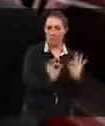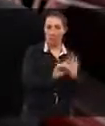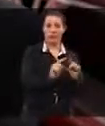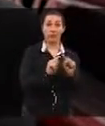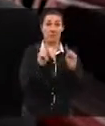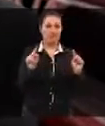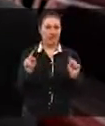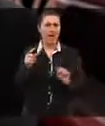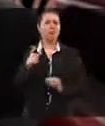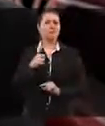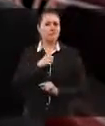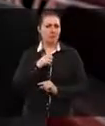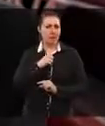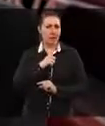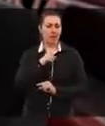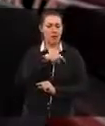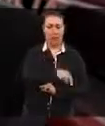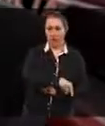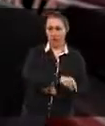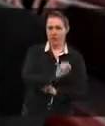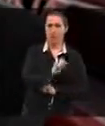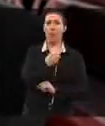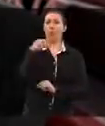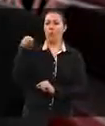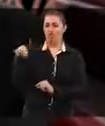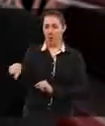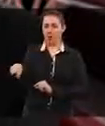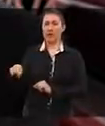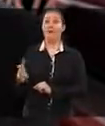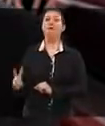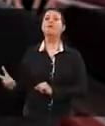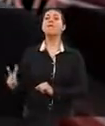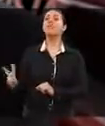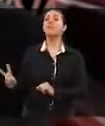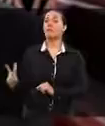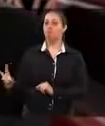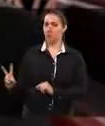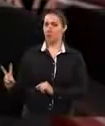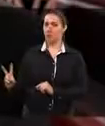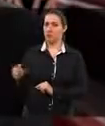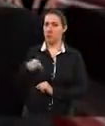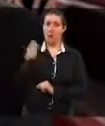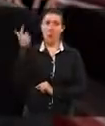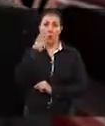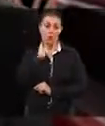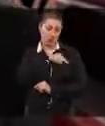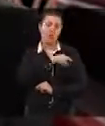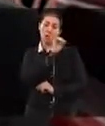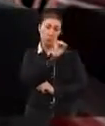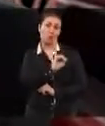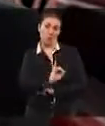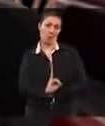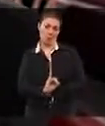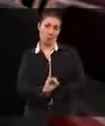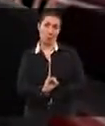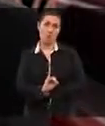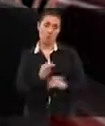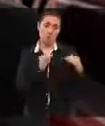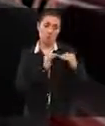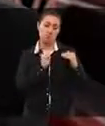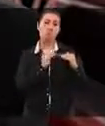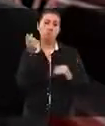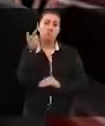Mas a questão é a seguinte, eu estou me alimentando ou estou me nutrindo? Eu posso chegar ao emagrecimento comendo um pão branco